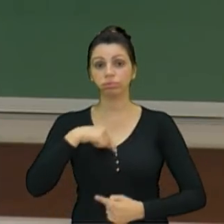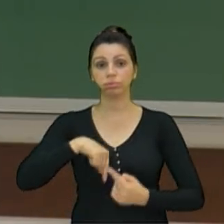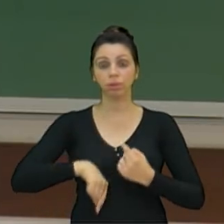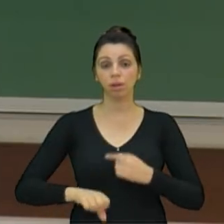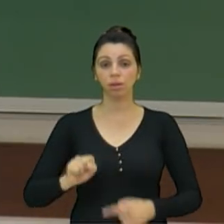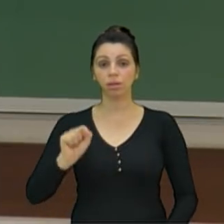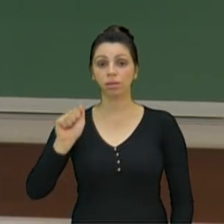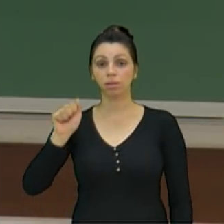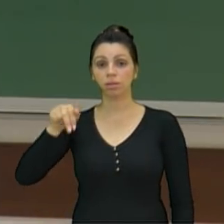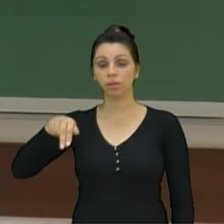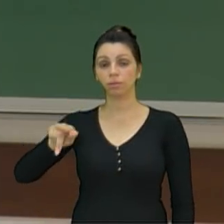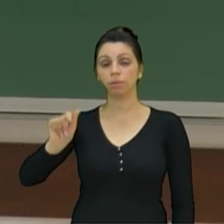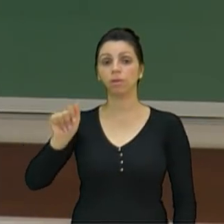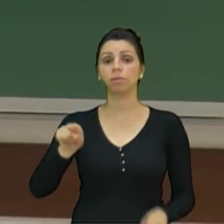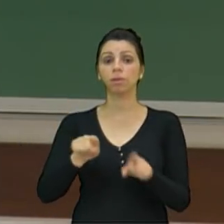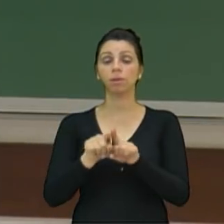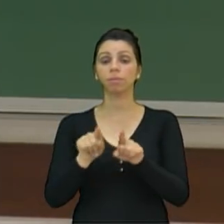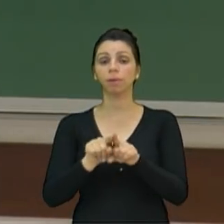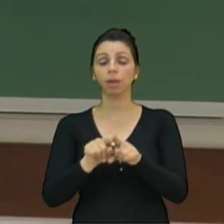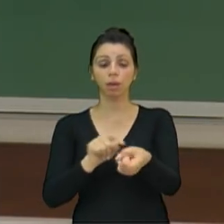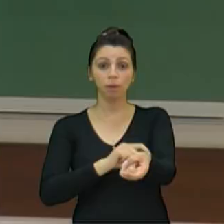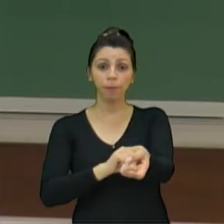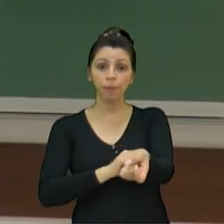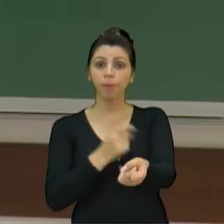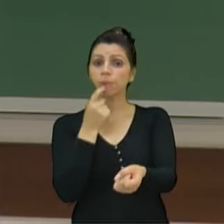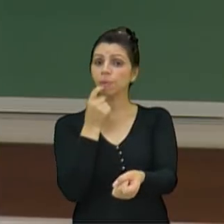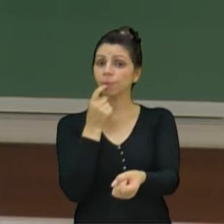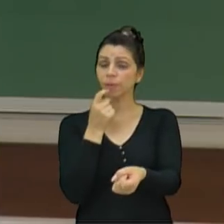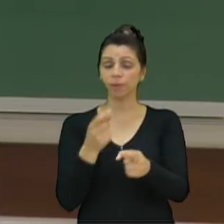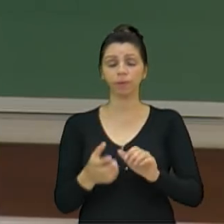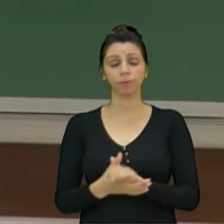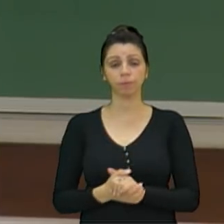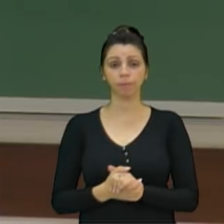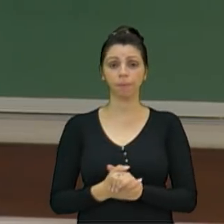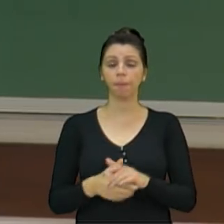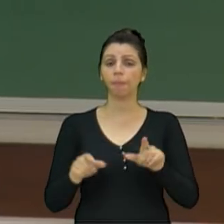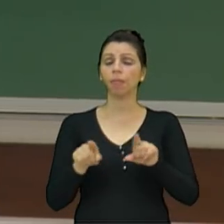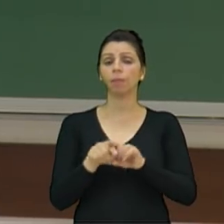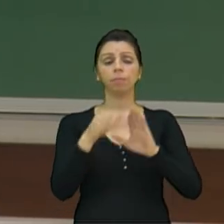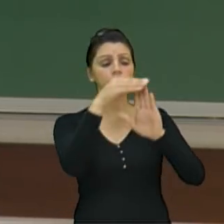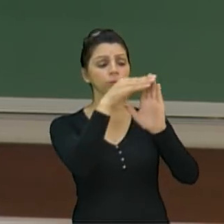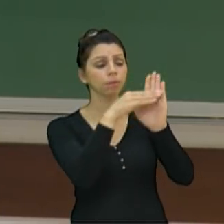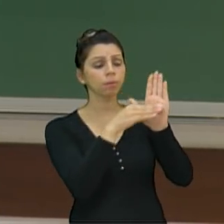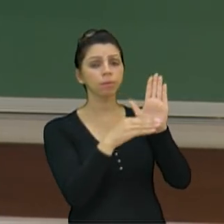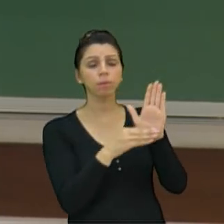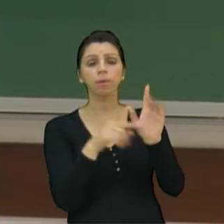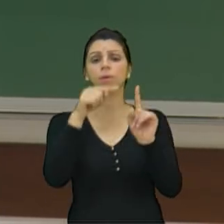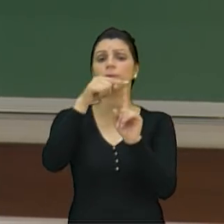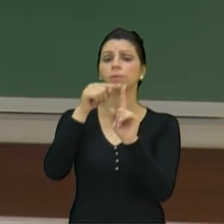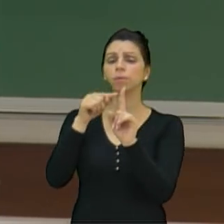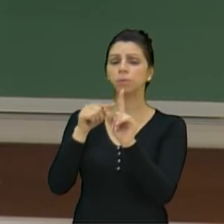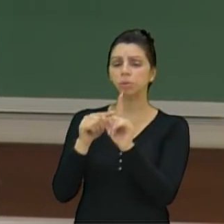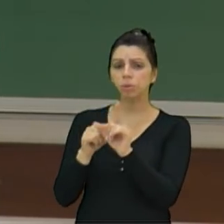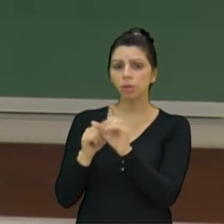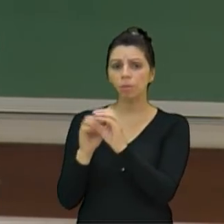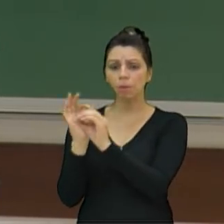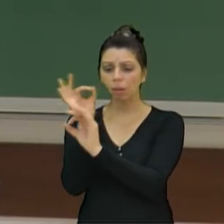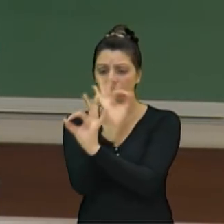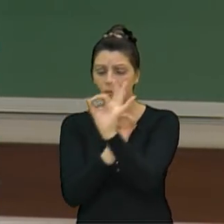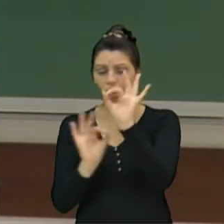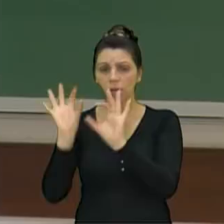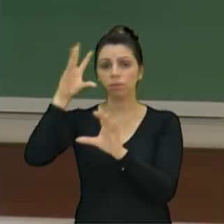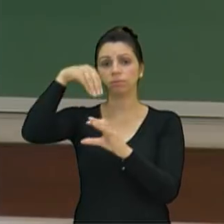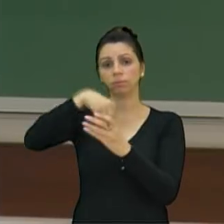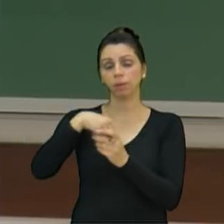esse sistema. Nós falamos também sobre os elementos do sangue, os tipos de células que existem